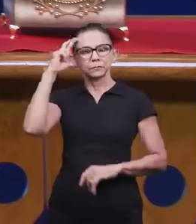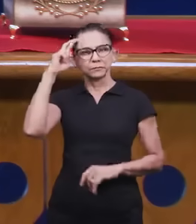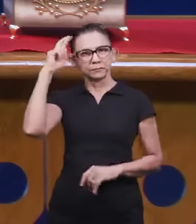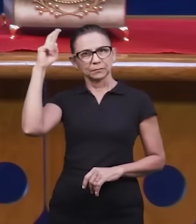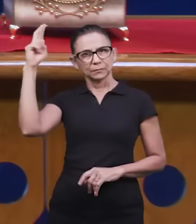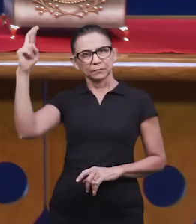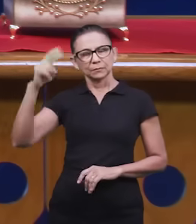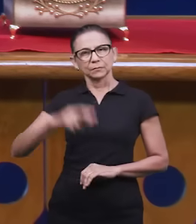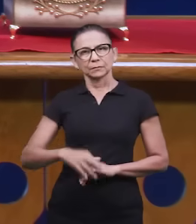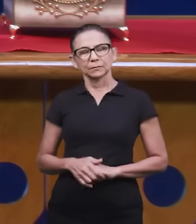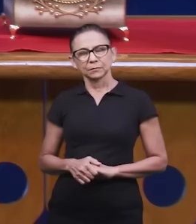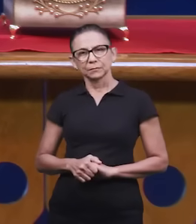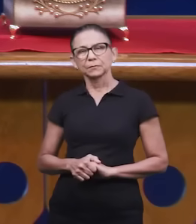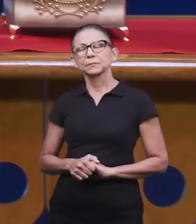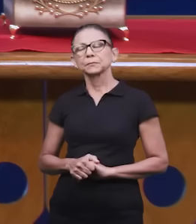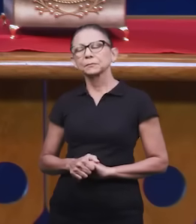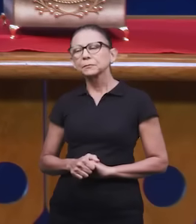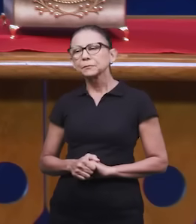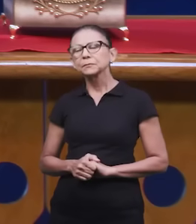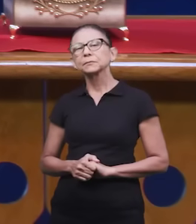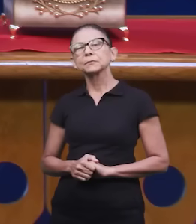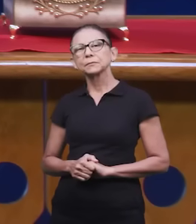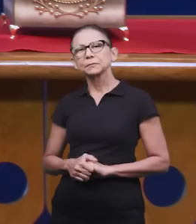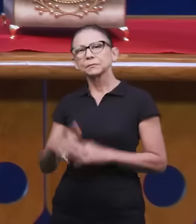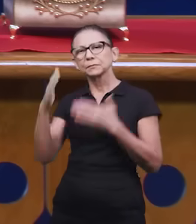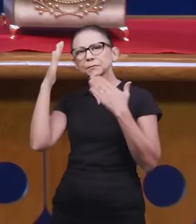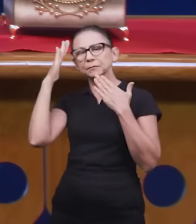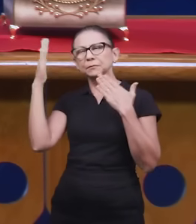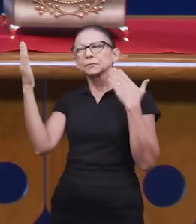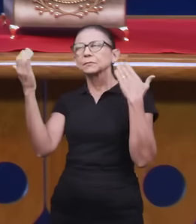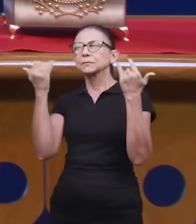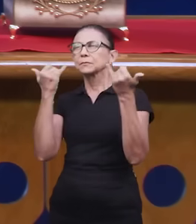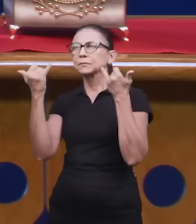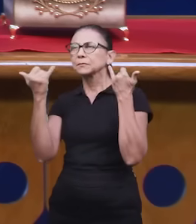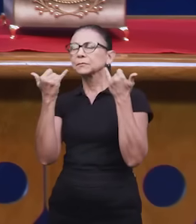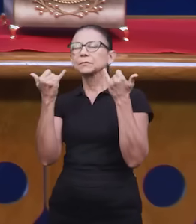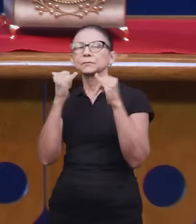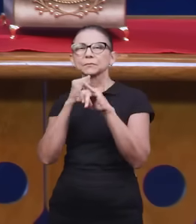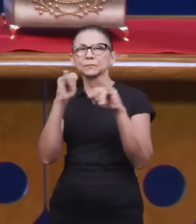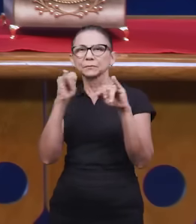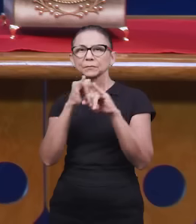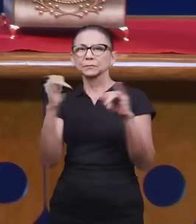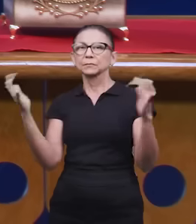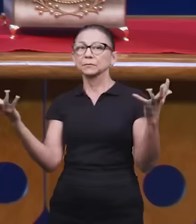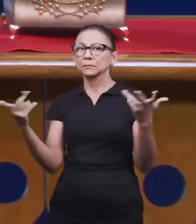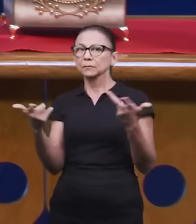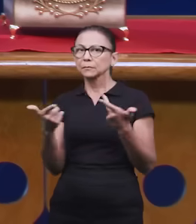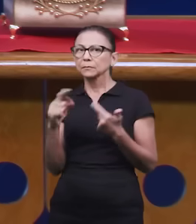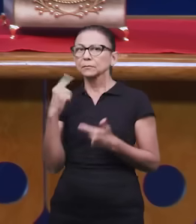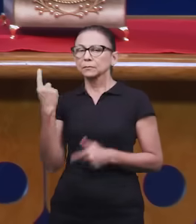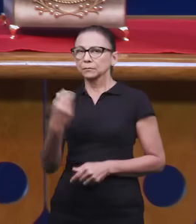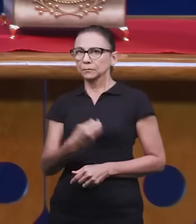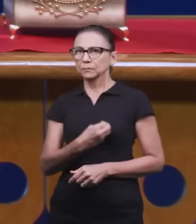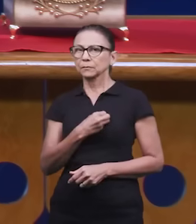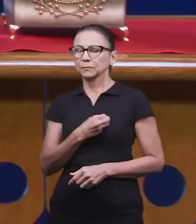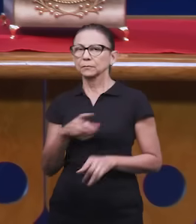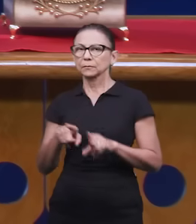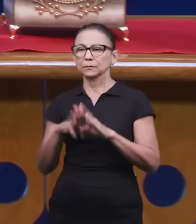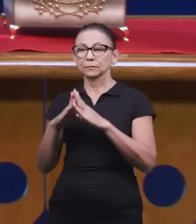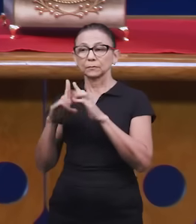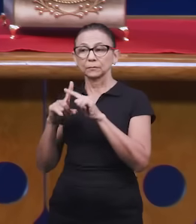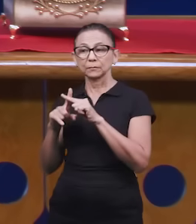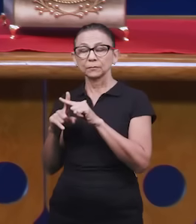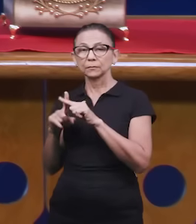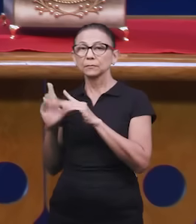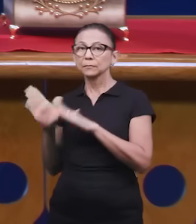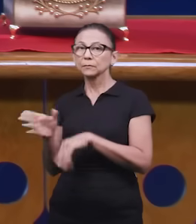Louvado seja o nome do Senhor, glorificamos o nome do Senhor por estas informações tão valiosas para a nossa vida, para a igreja